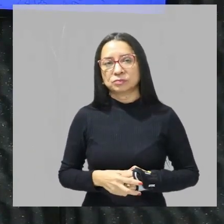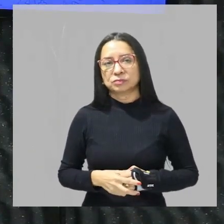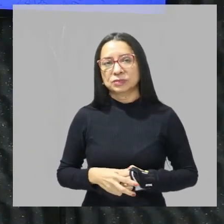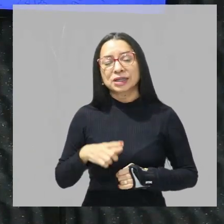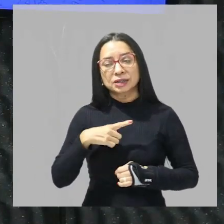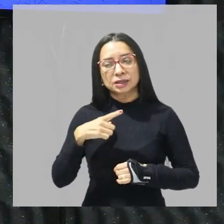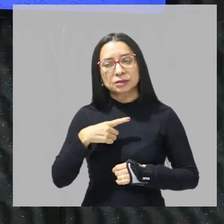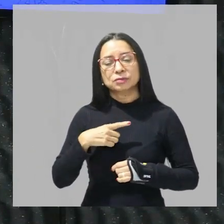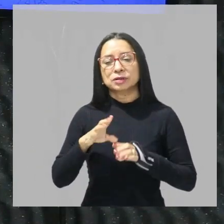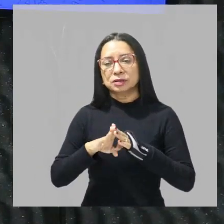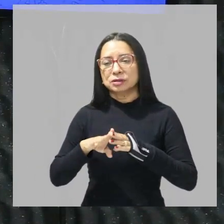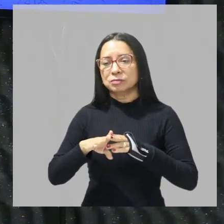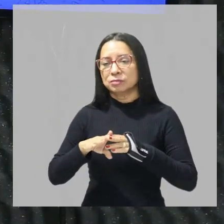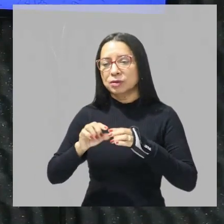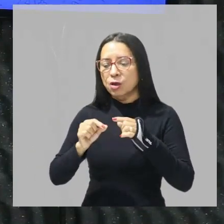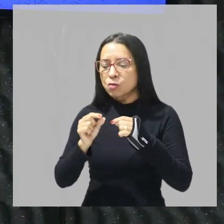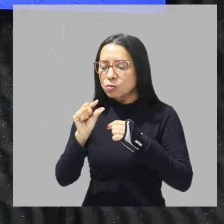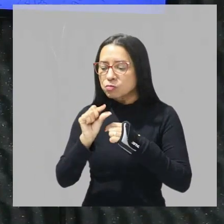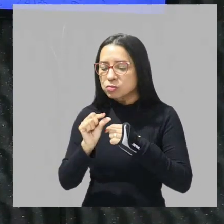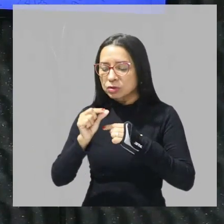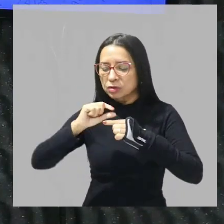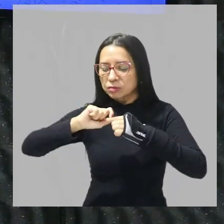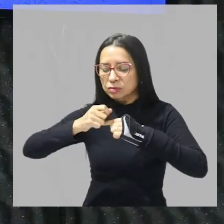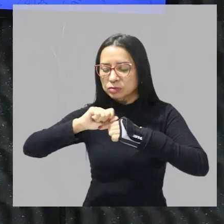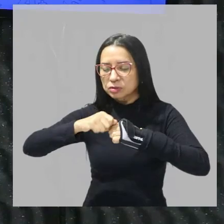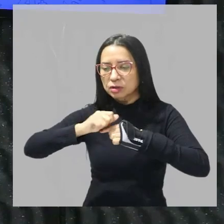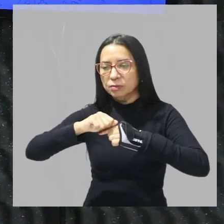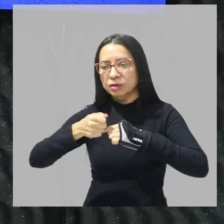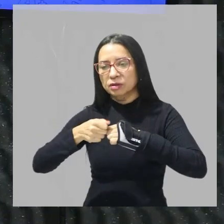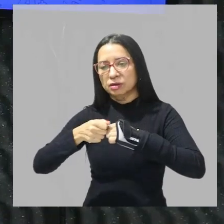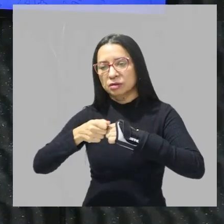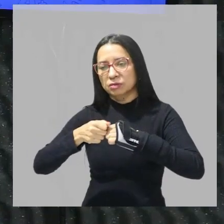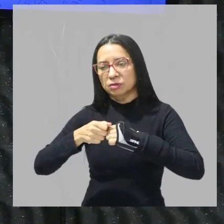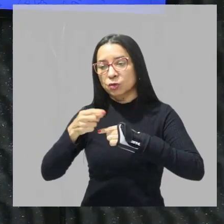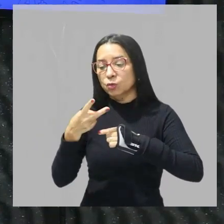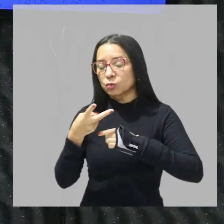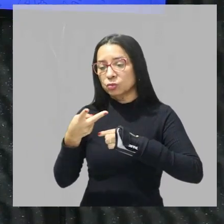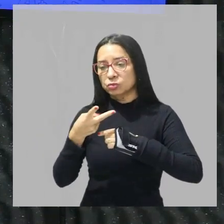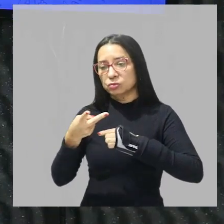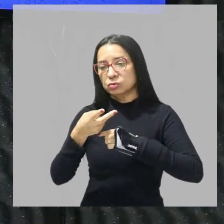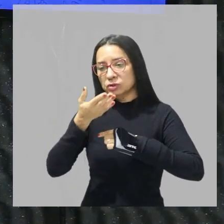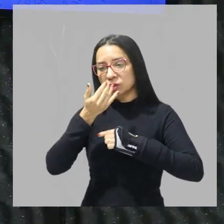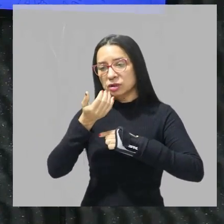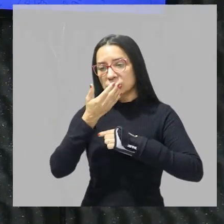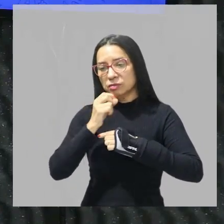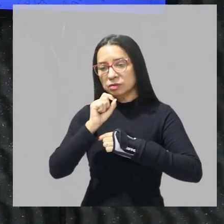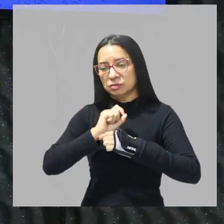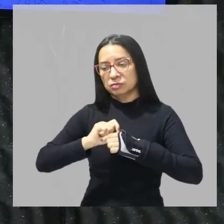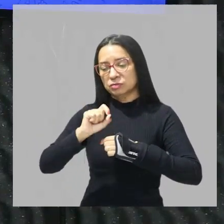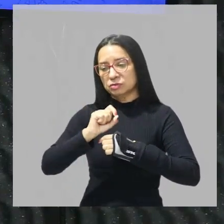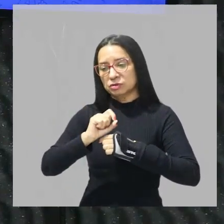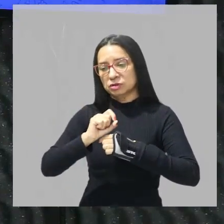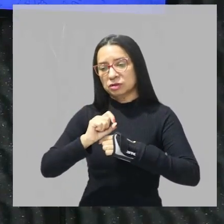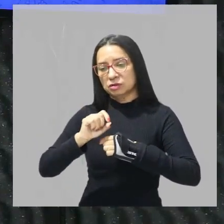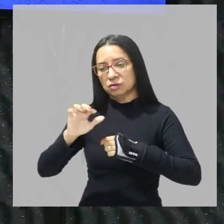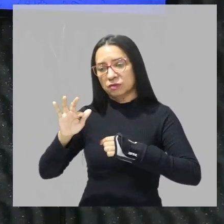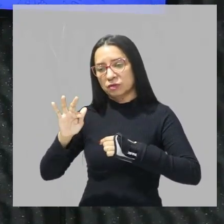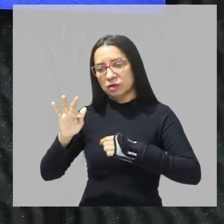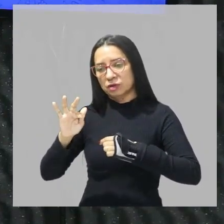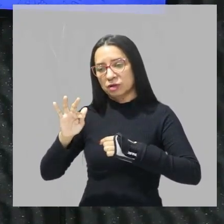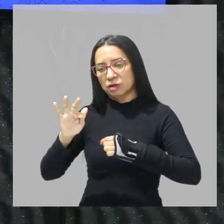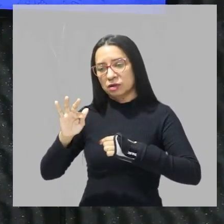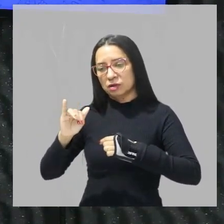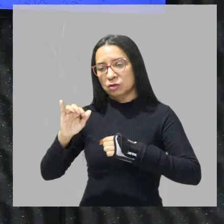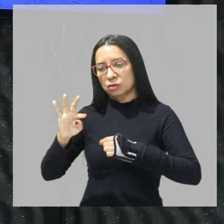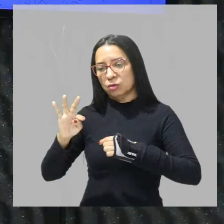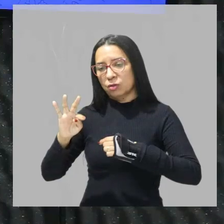camarão, que se alimentam, tanto a larva de camarão quanto esse copépodo aqui, eles se alimentam do fitoplâncton, tá certo?